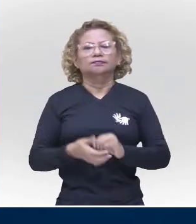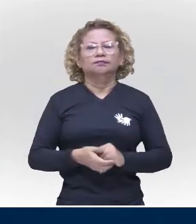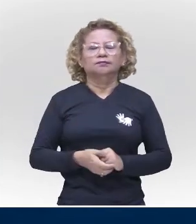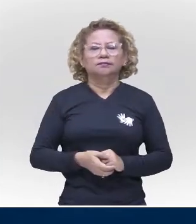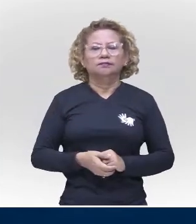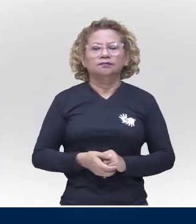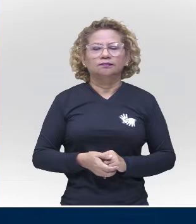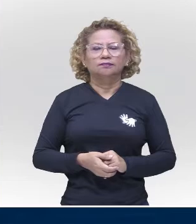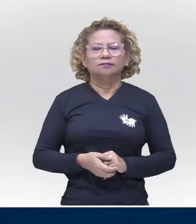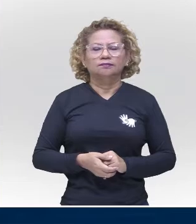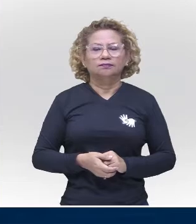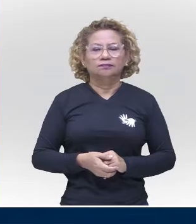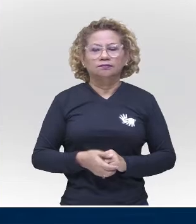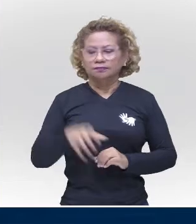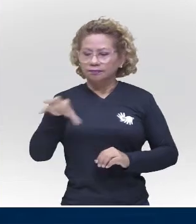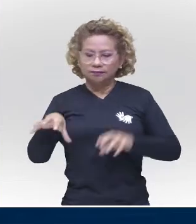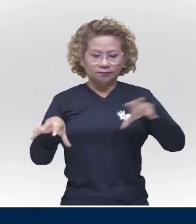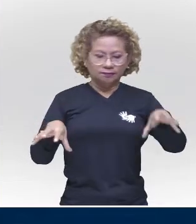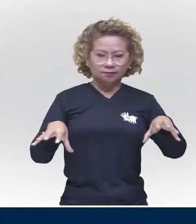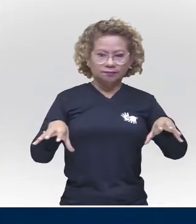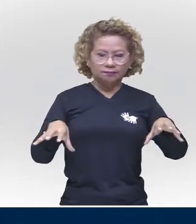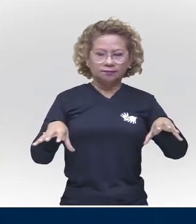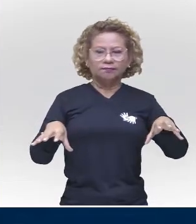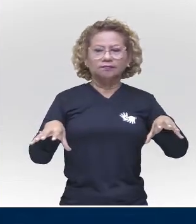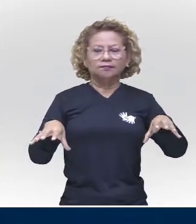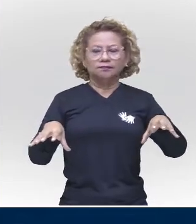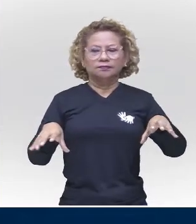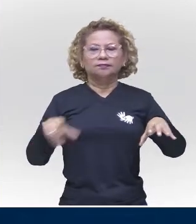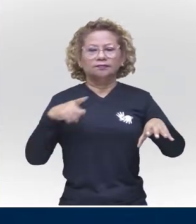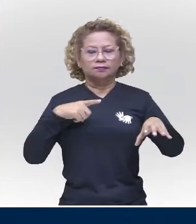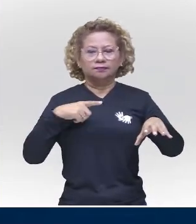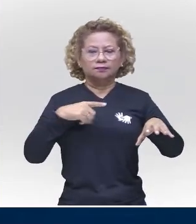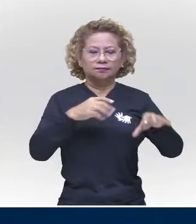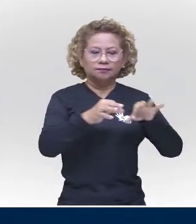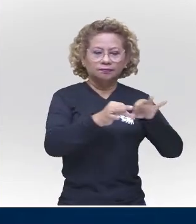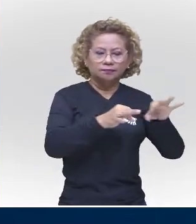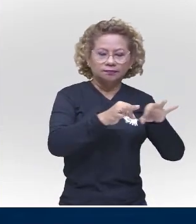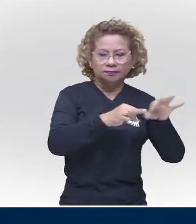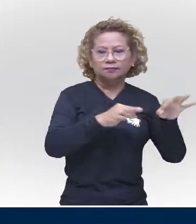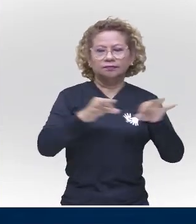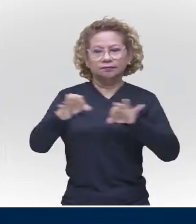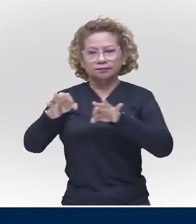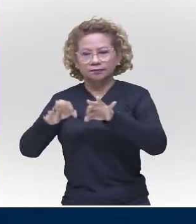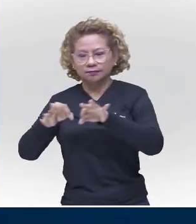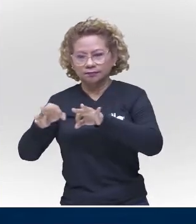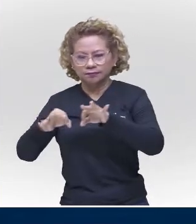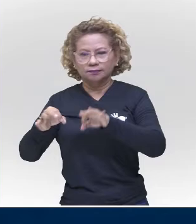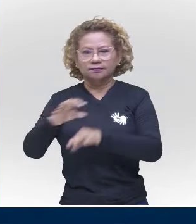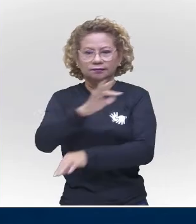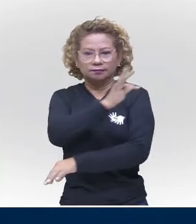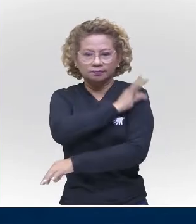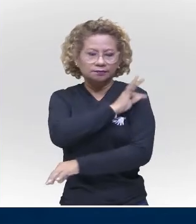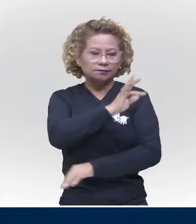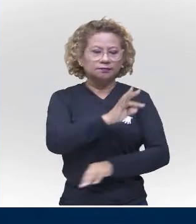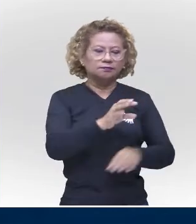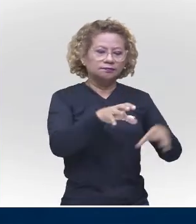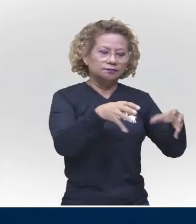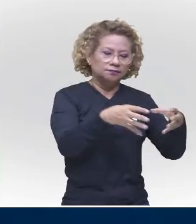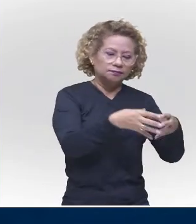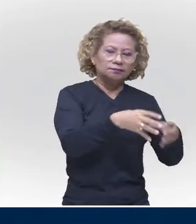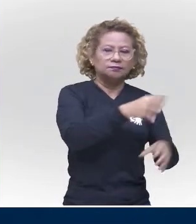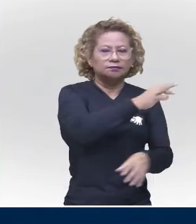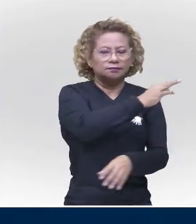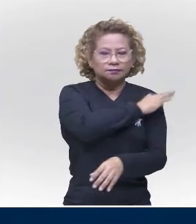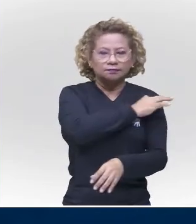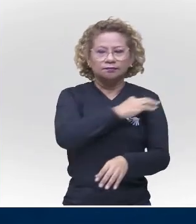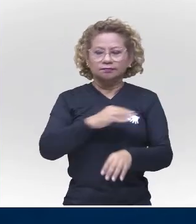uma organização técnica e tática, ou seja, as estratégias e como é que vai